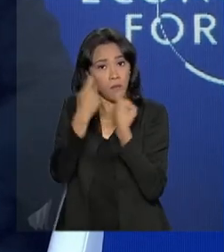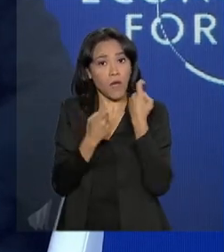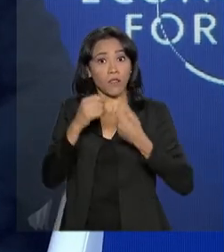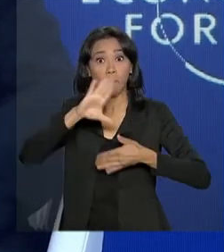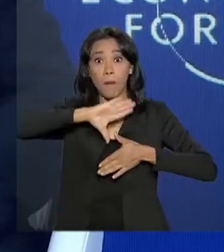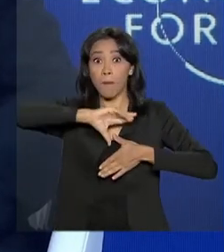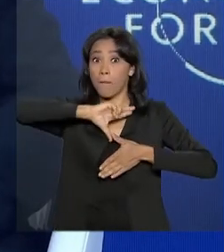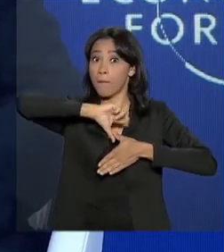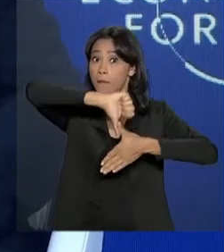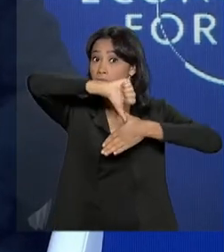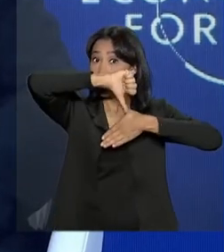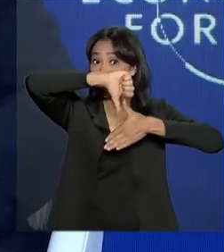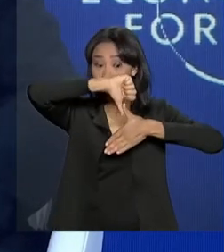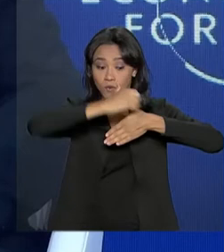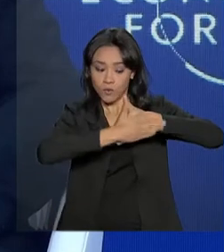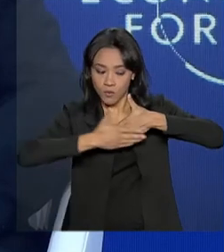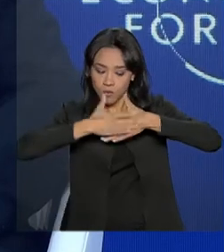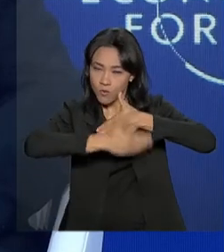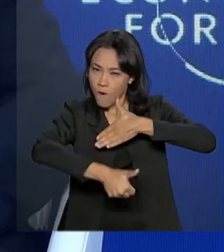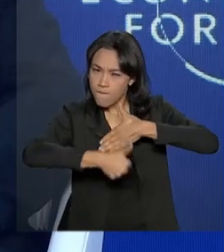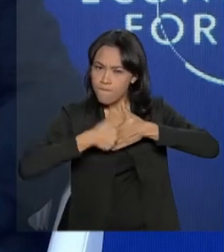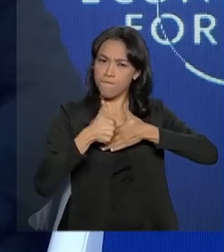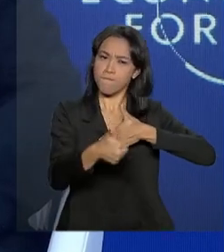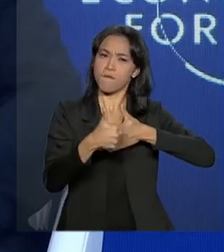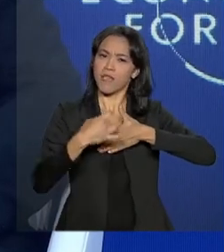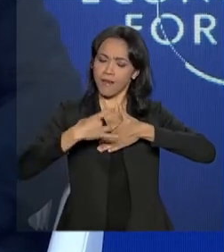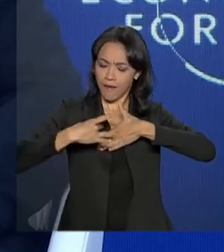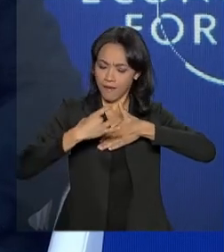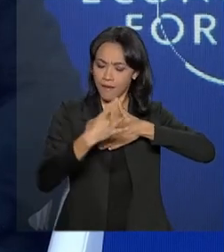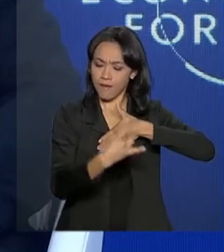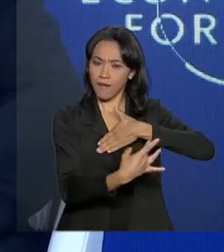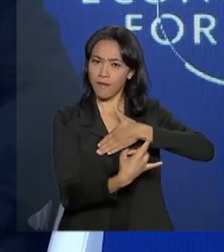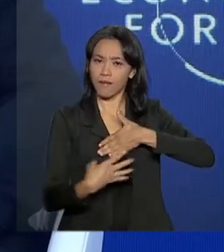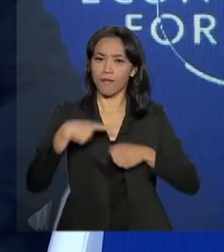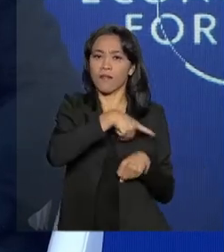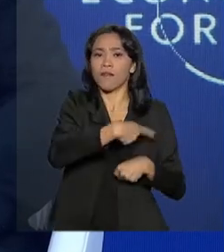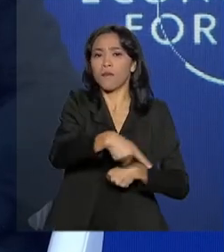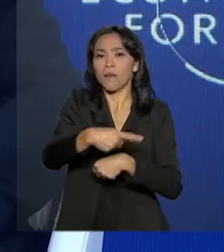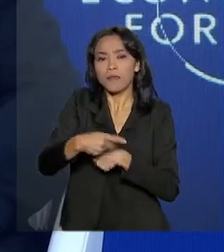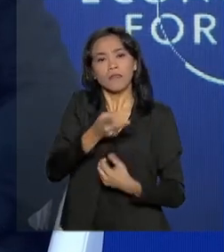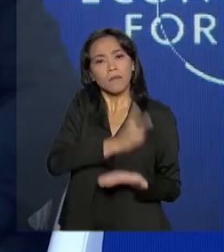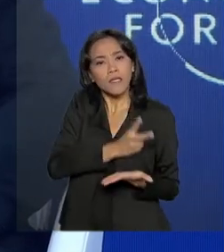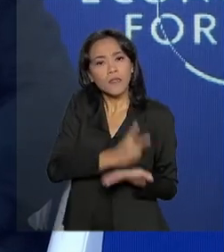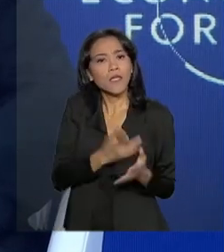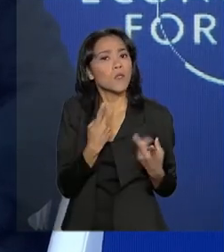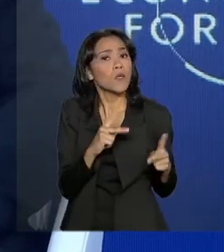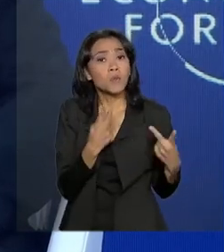grande, que cada país obviamente, mantenha a sua hegemonia local.